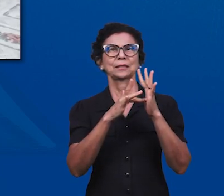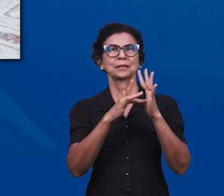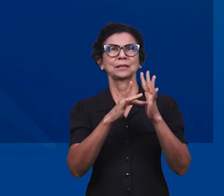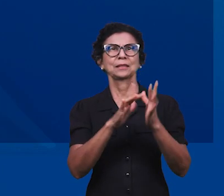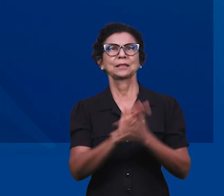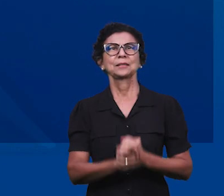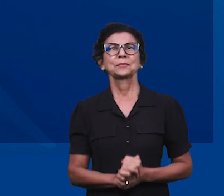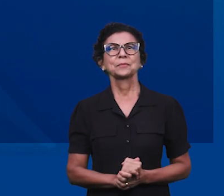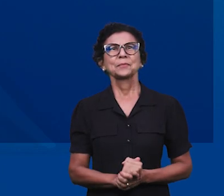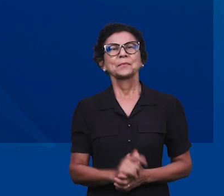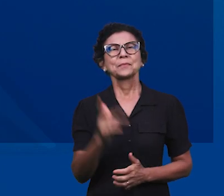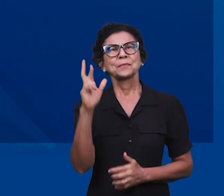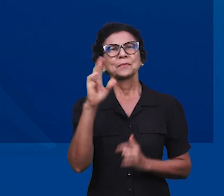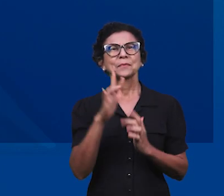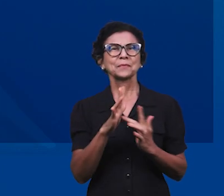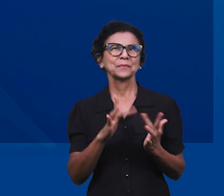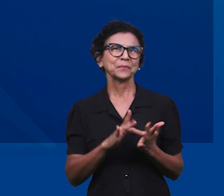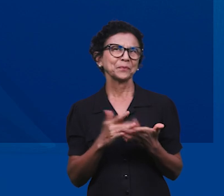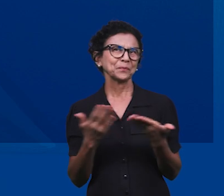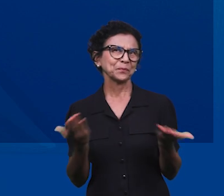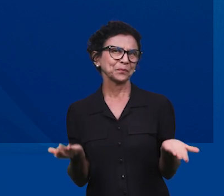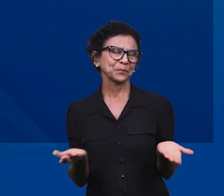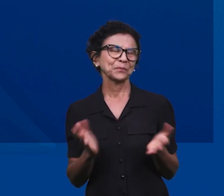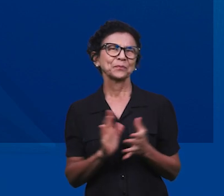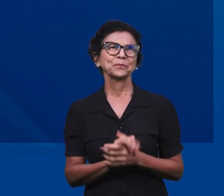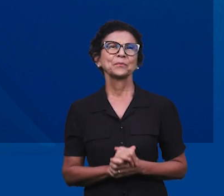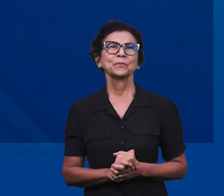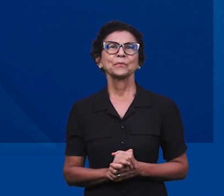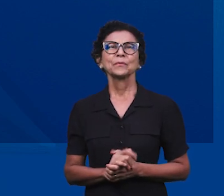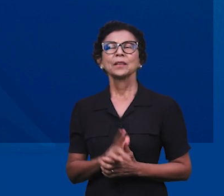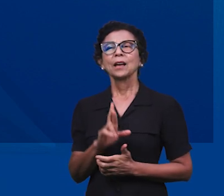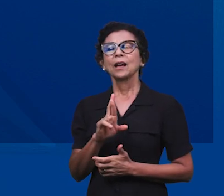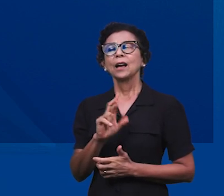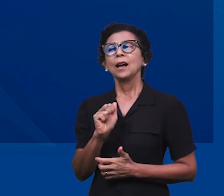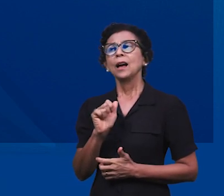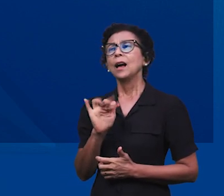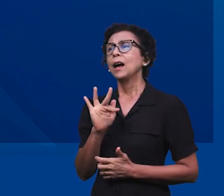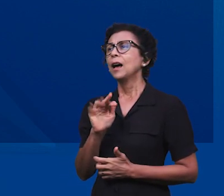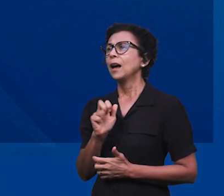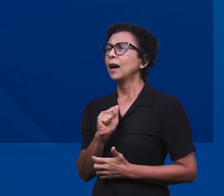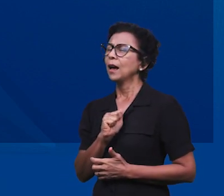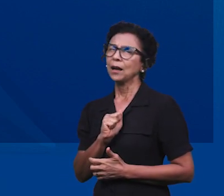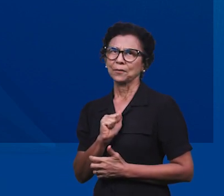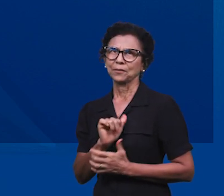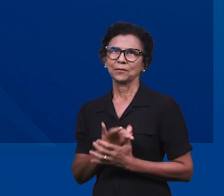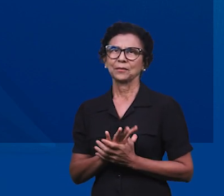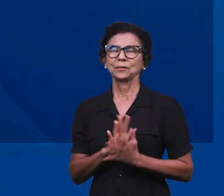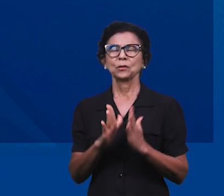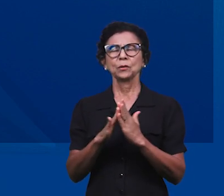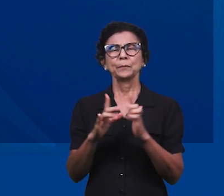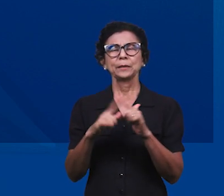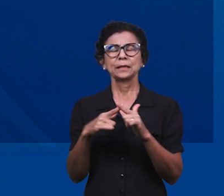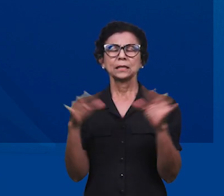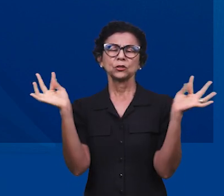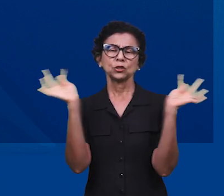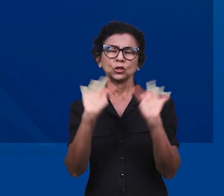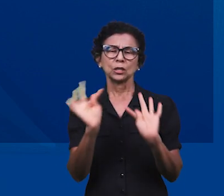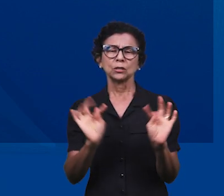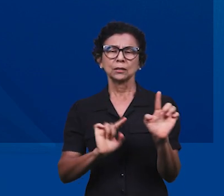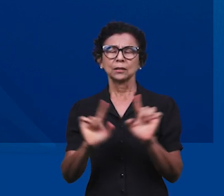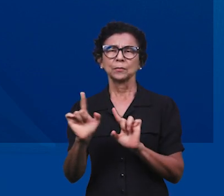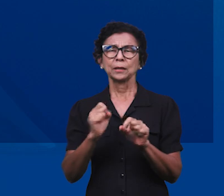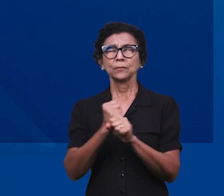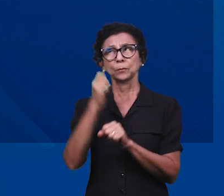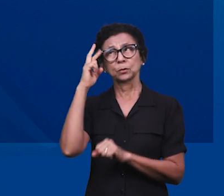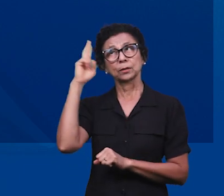Senhor Jesus. A paz do Senhor Jesus, irmãos. Rafa, como que os fiéis da igreja de Tiatira trabalhavam